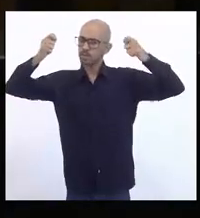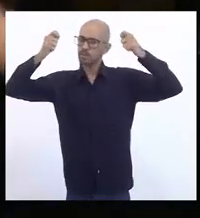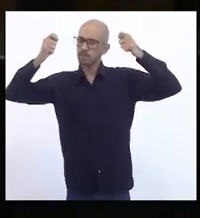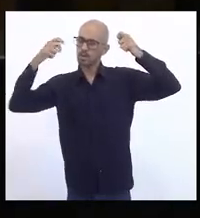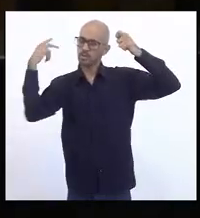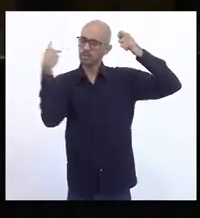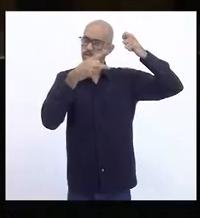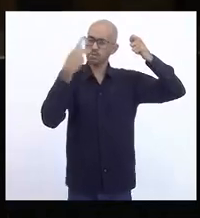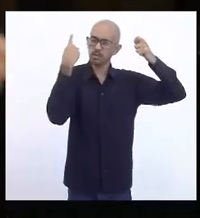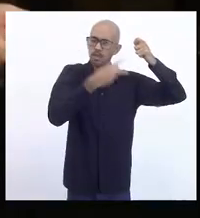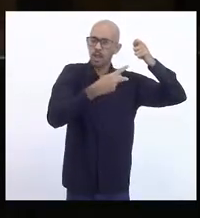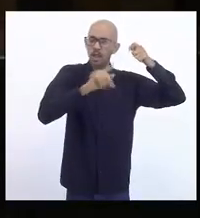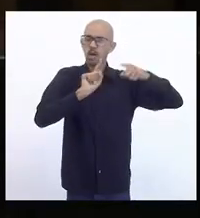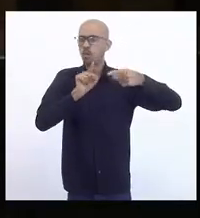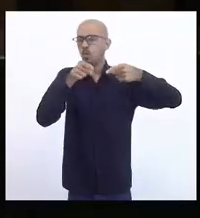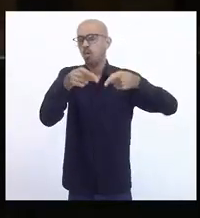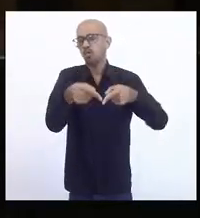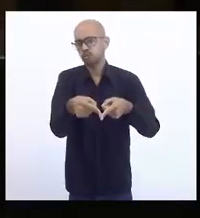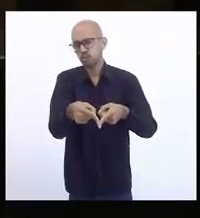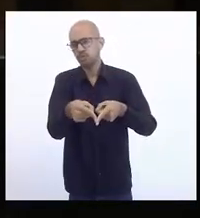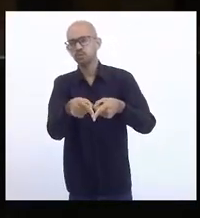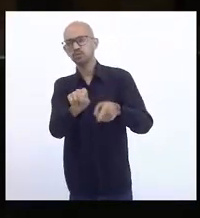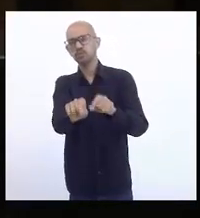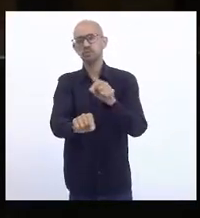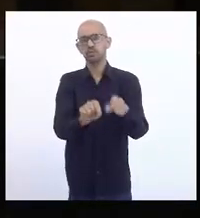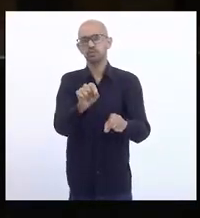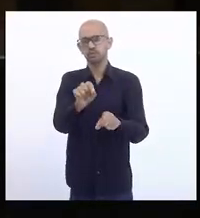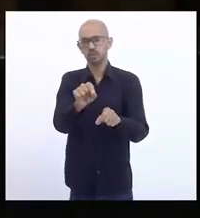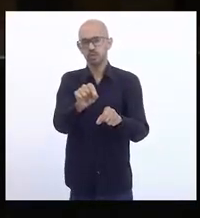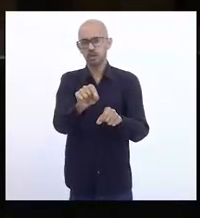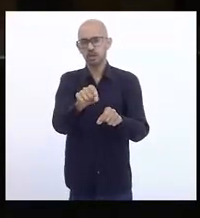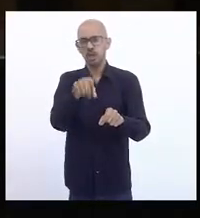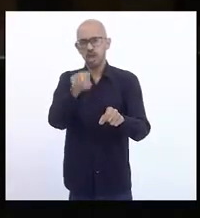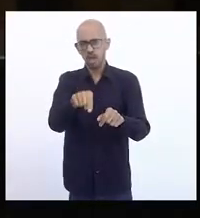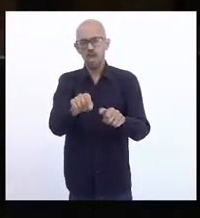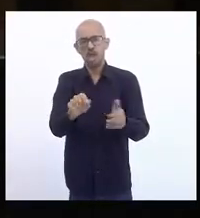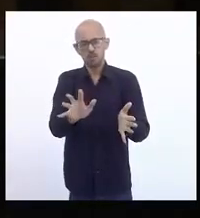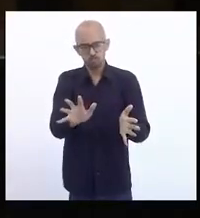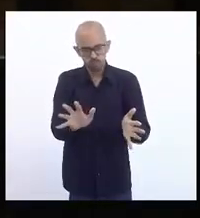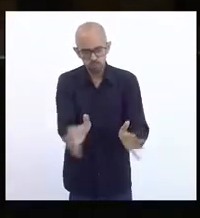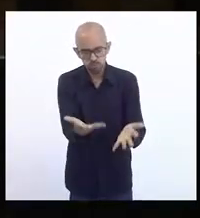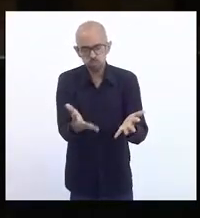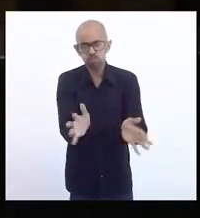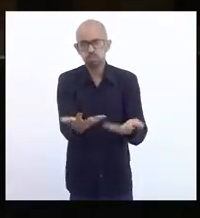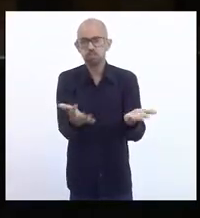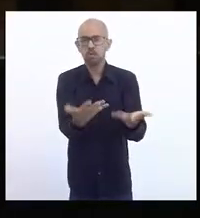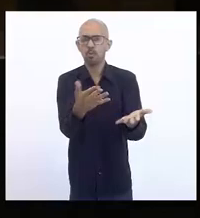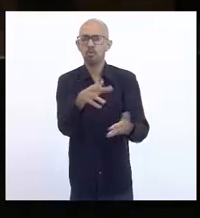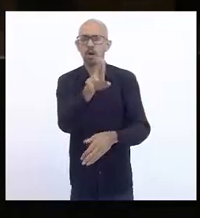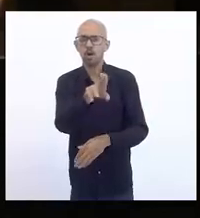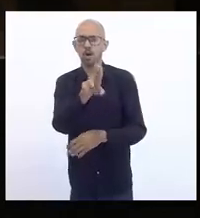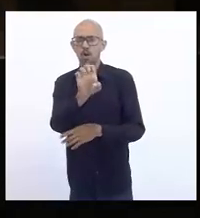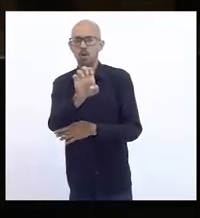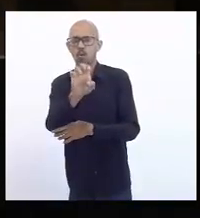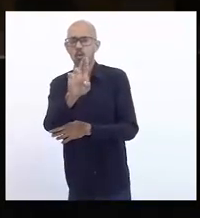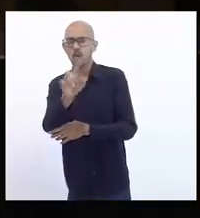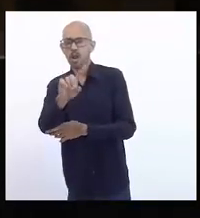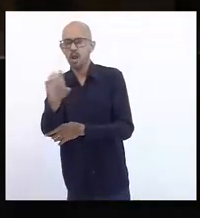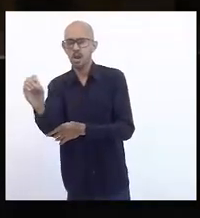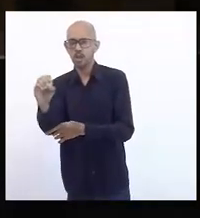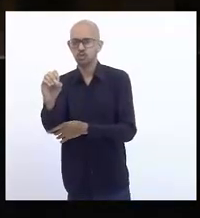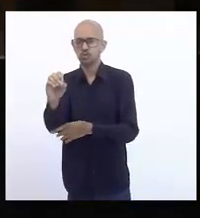que tinha como objetivo fazer com que aquela universidade passasse